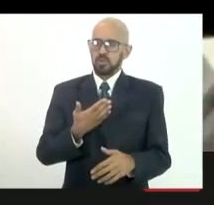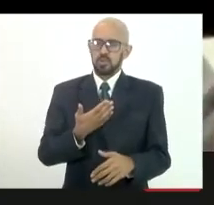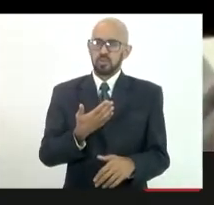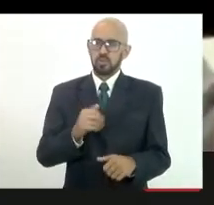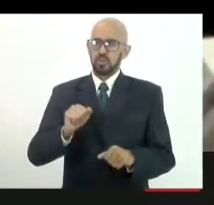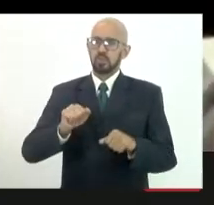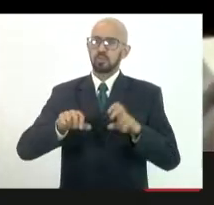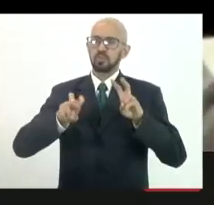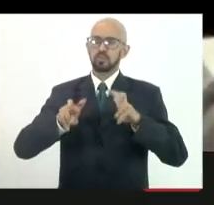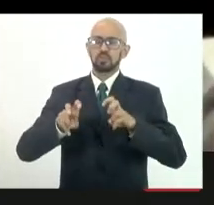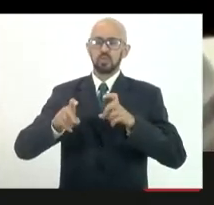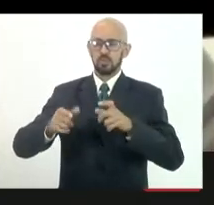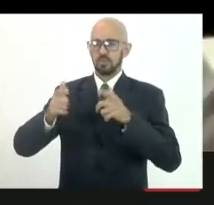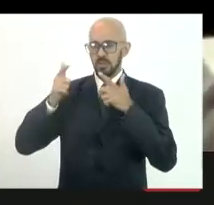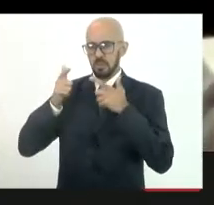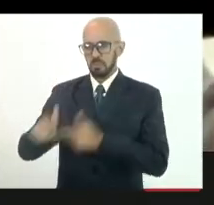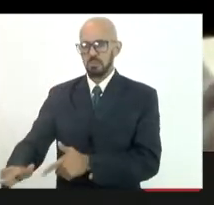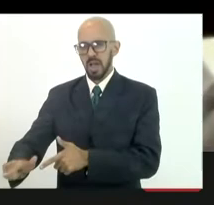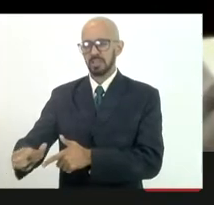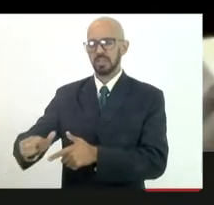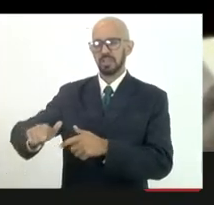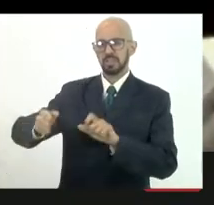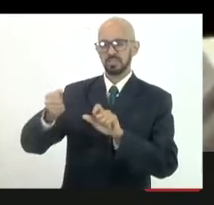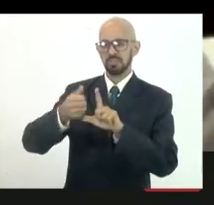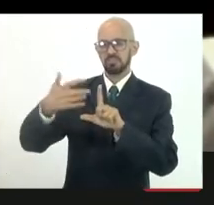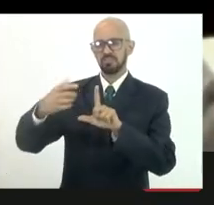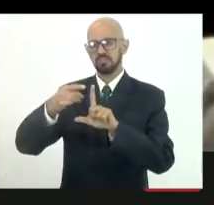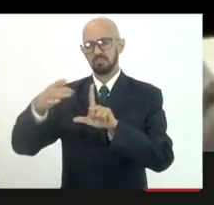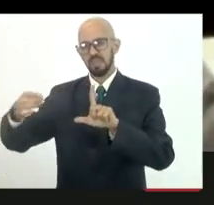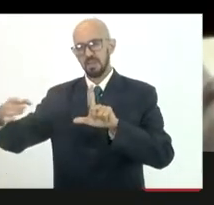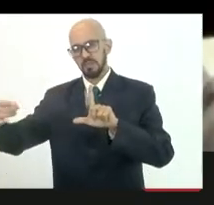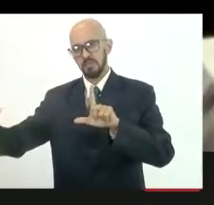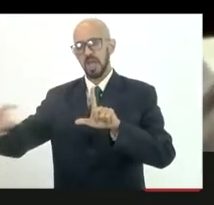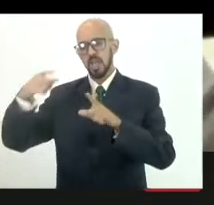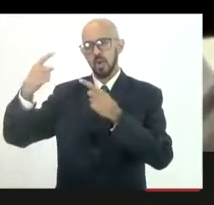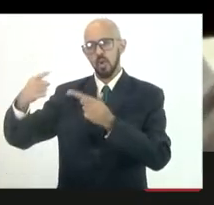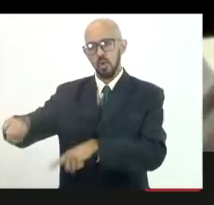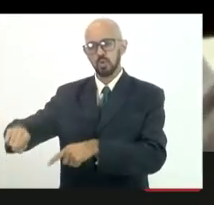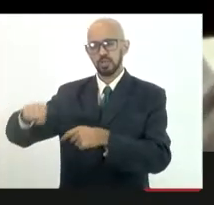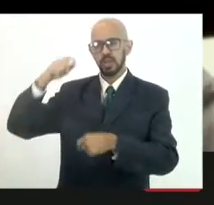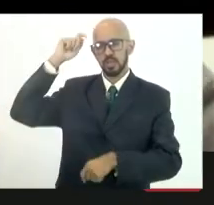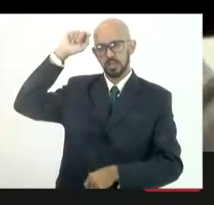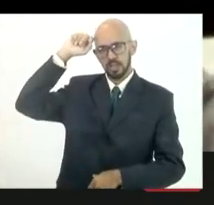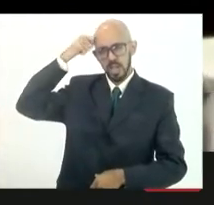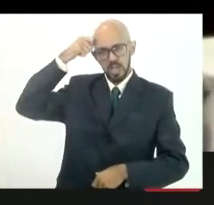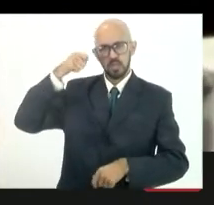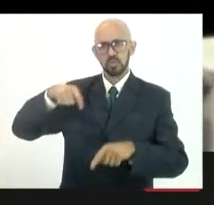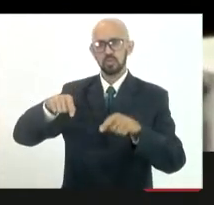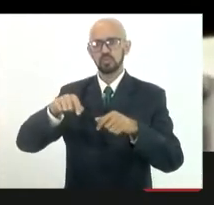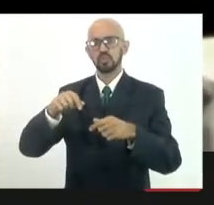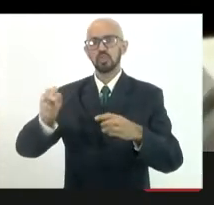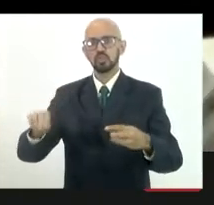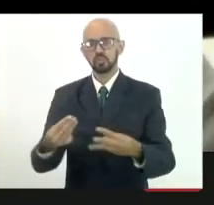de ataques de homofobia contra negros, contra religiosos e contra